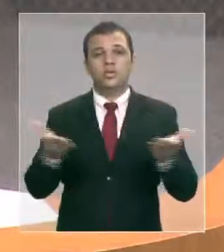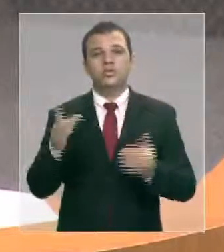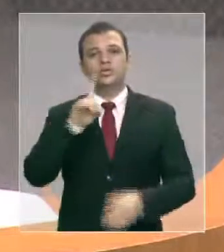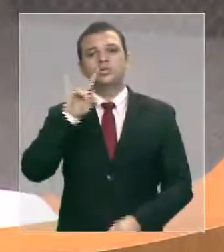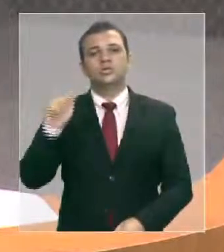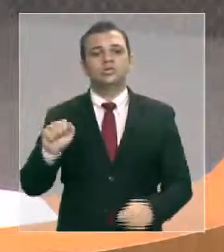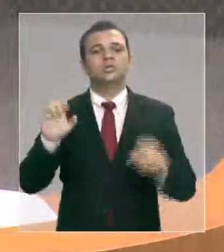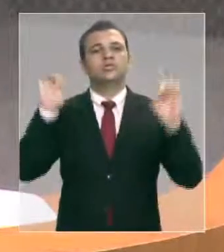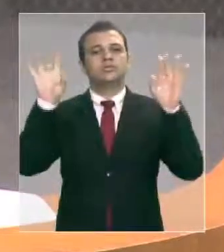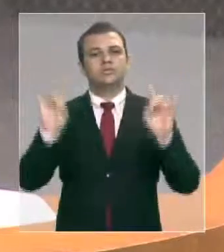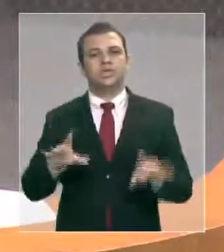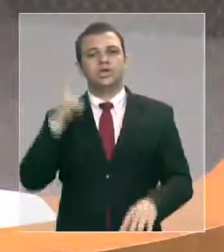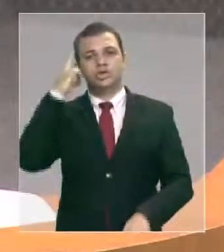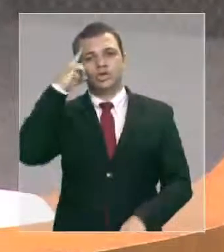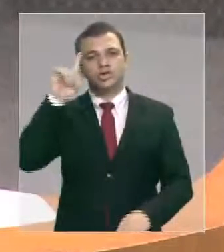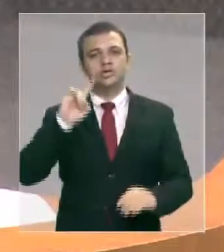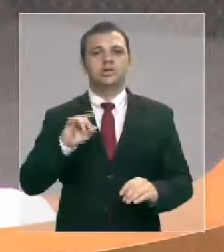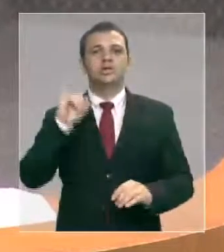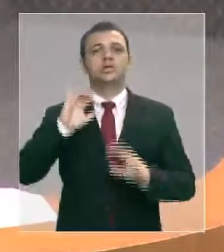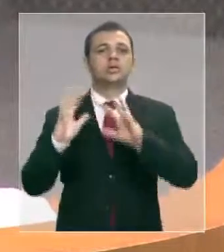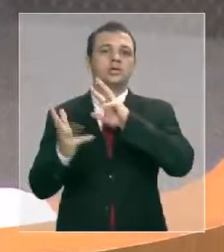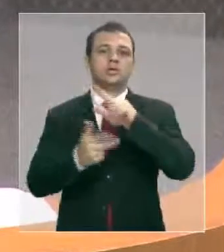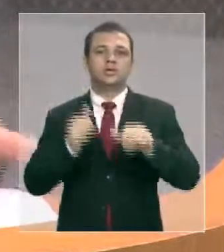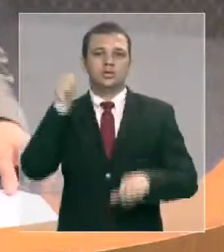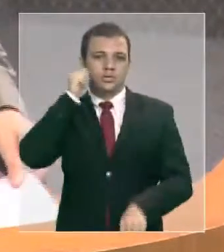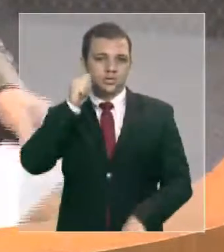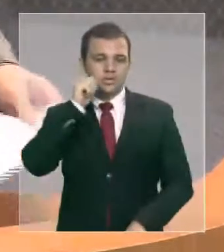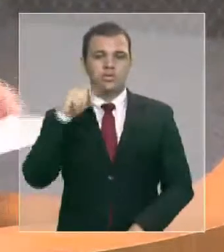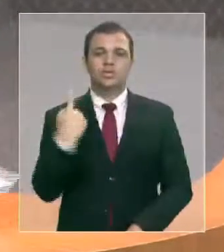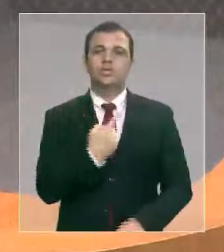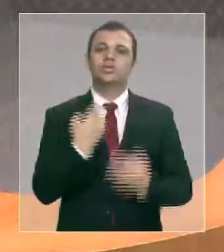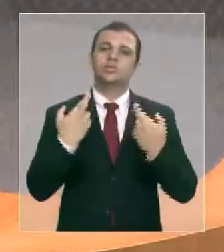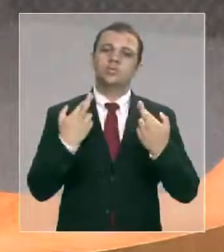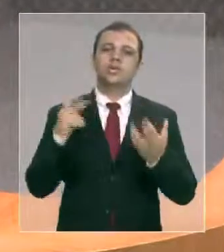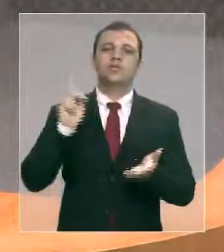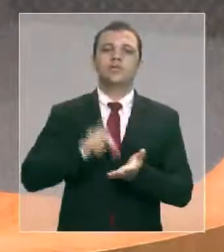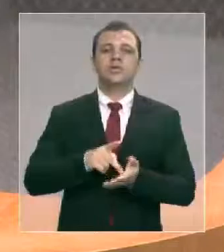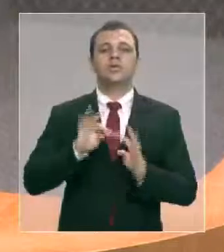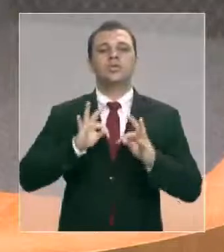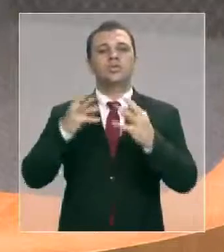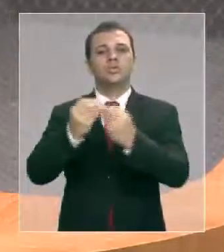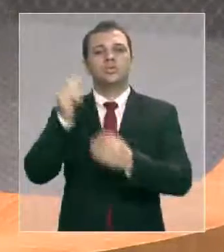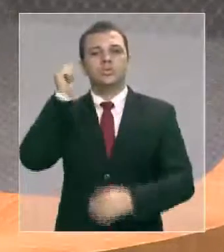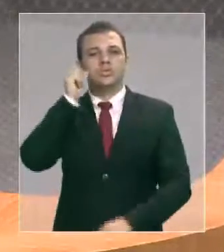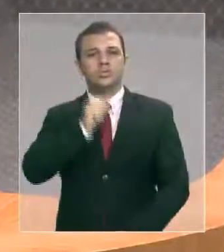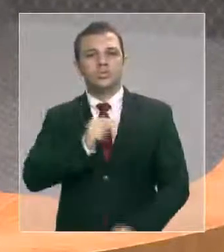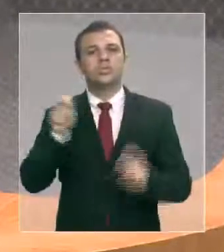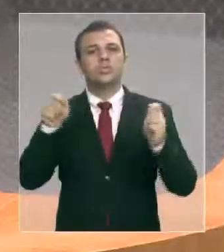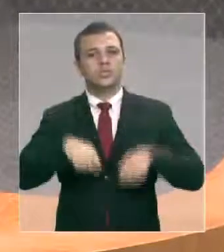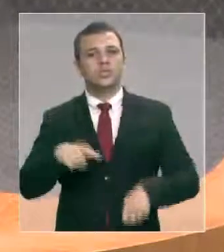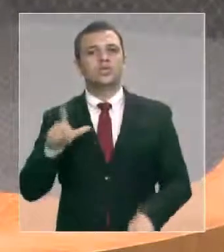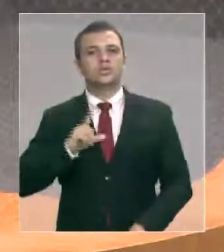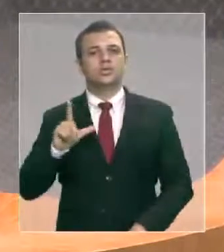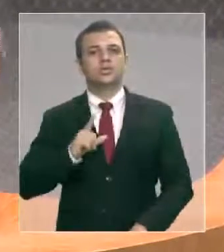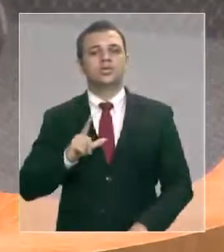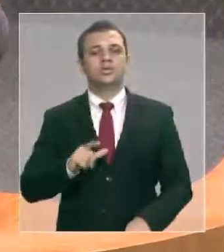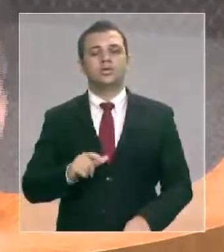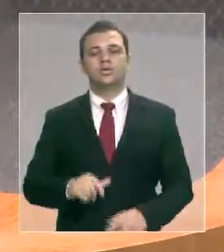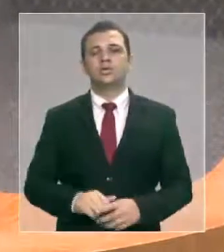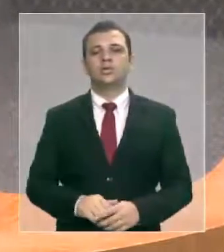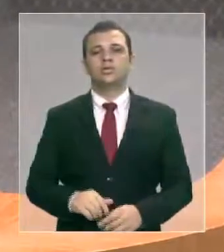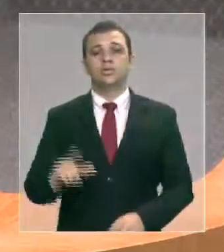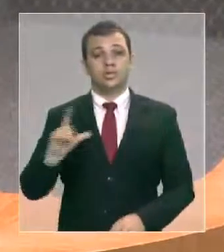Dia Internacional da Mulher, desejamos certamente que todas as mulheres tenham este que